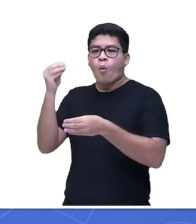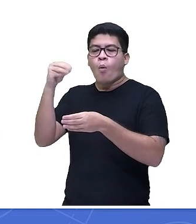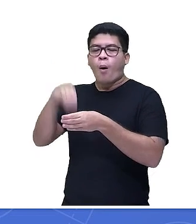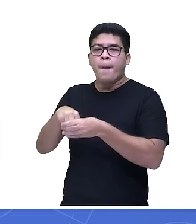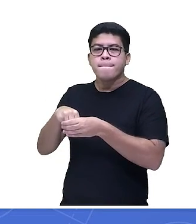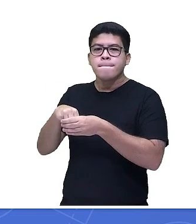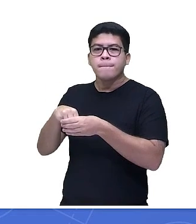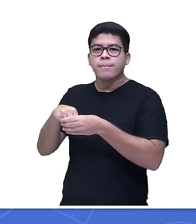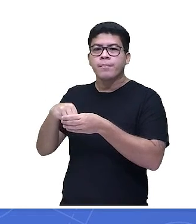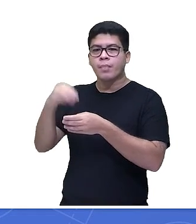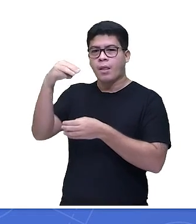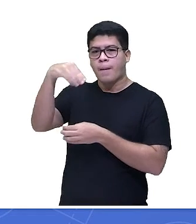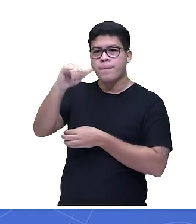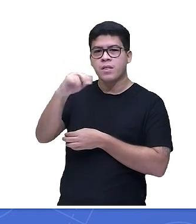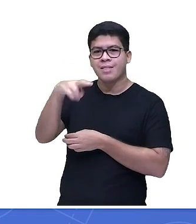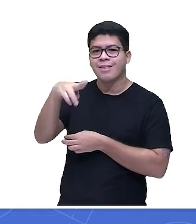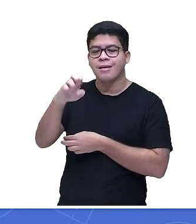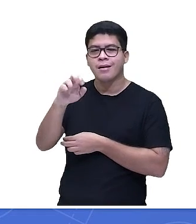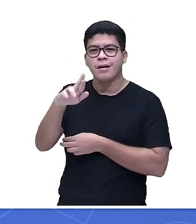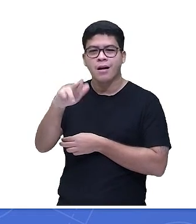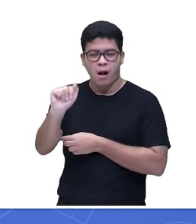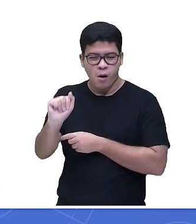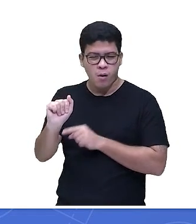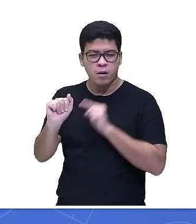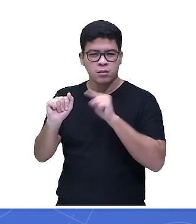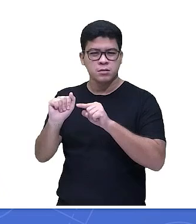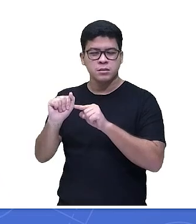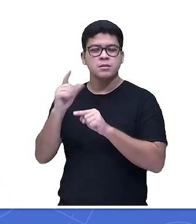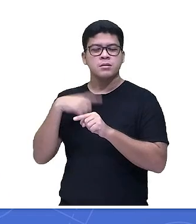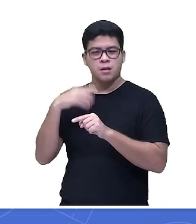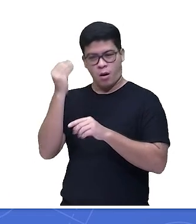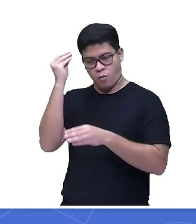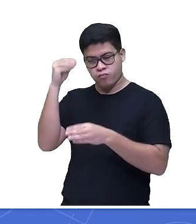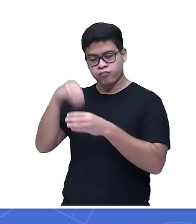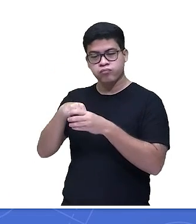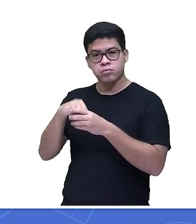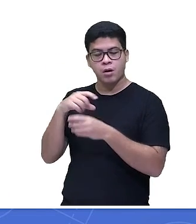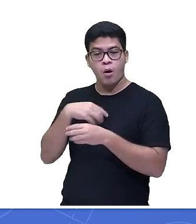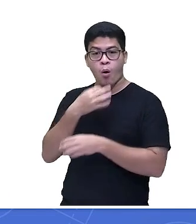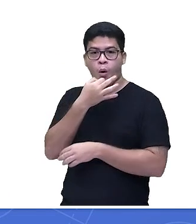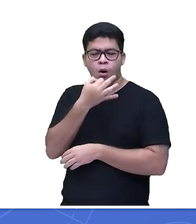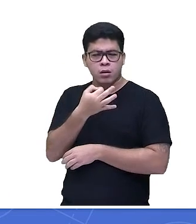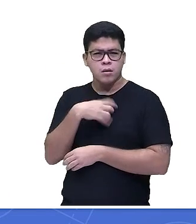água mineral, tá bom? Então, observem aí o nosso comentário.